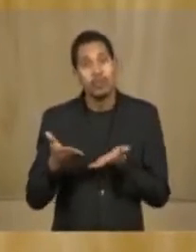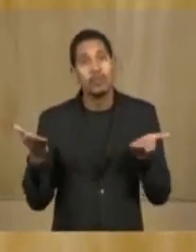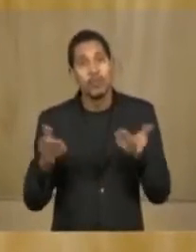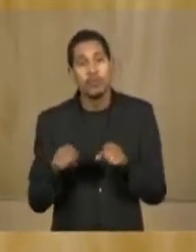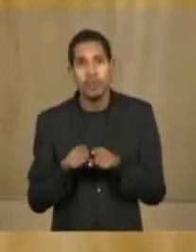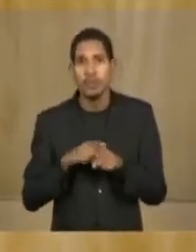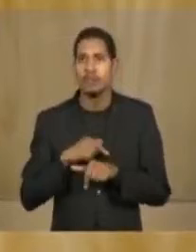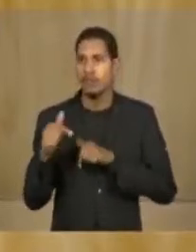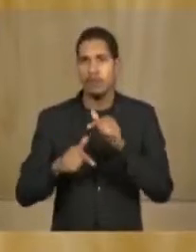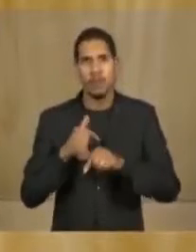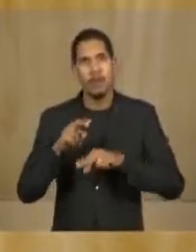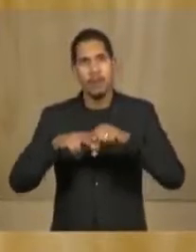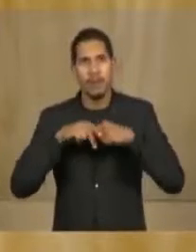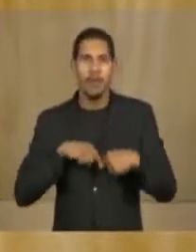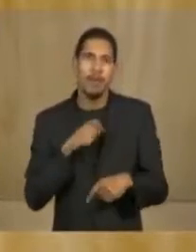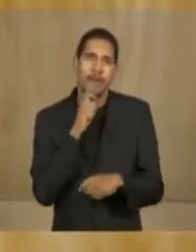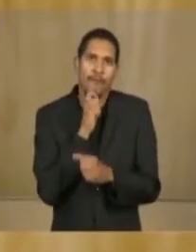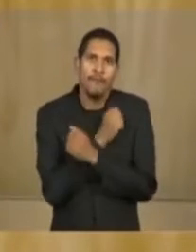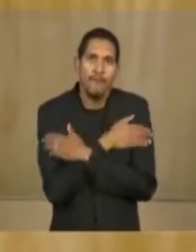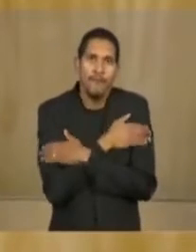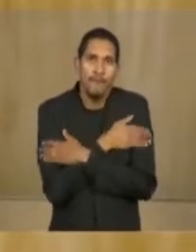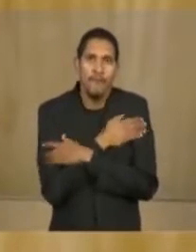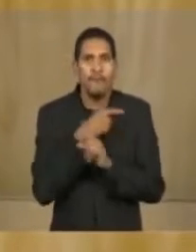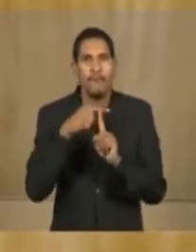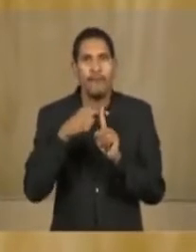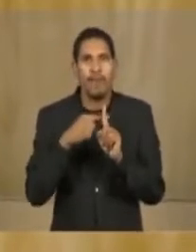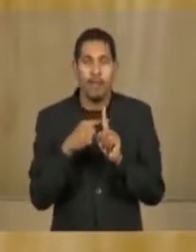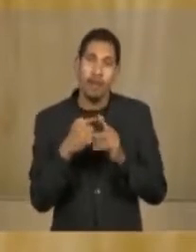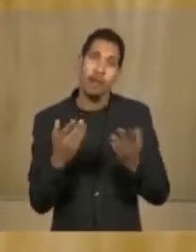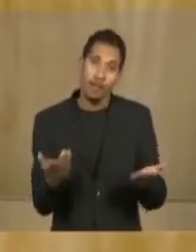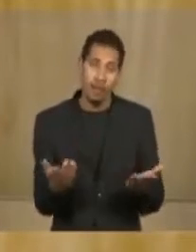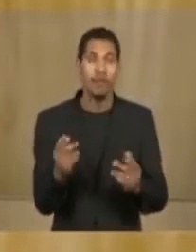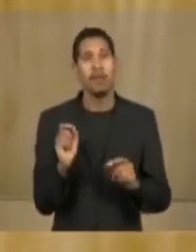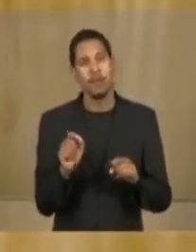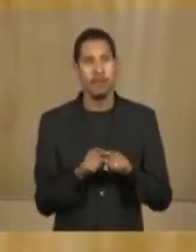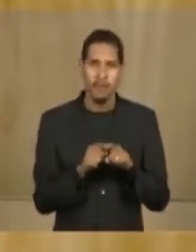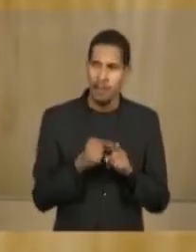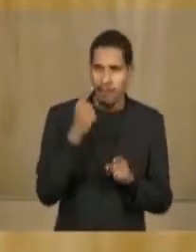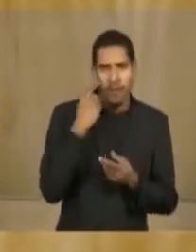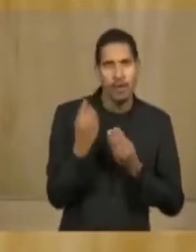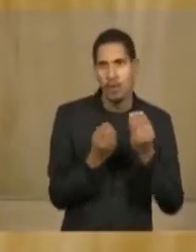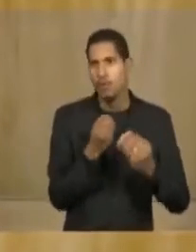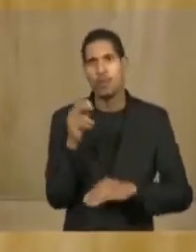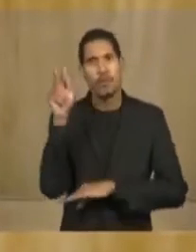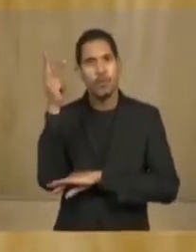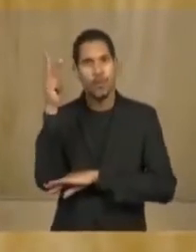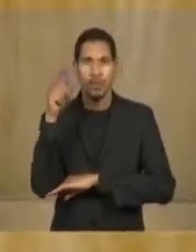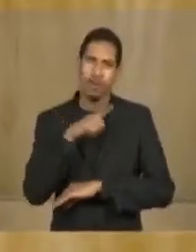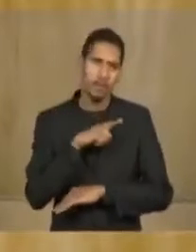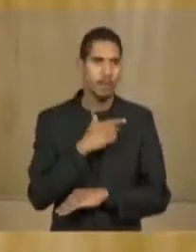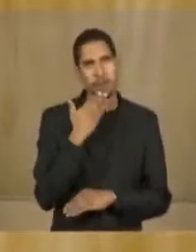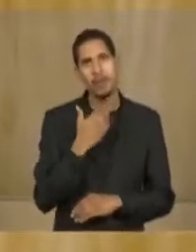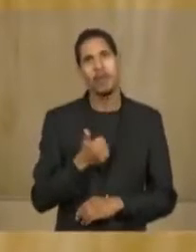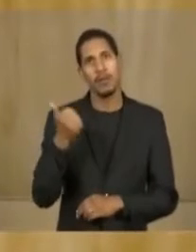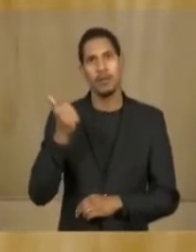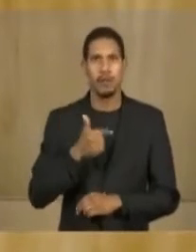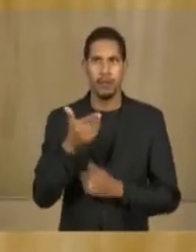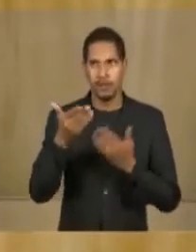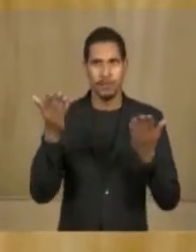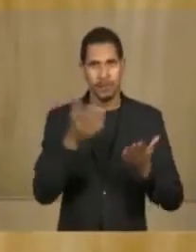assim essa reserva de vagas em hotéis é uma providência incomparável, é muito melhor do que as outras.